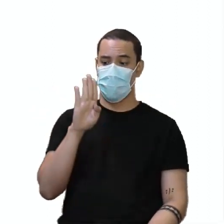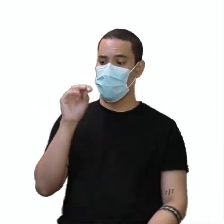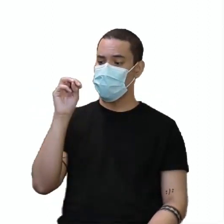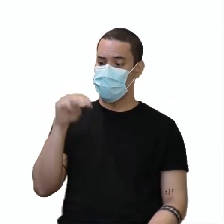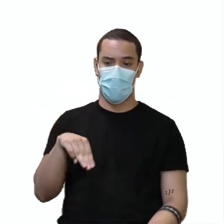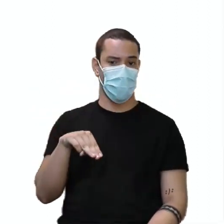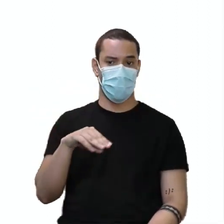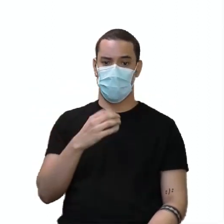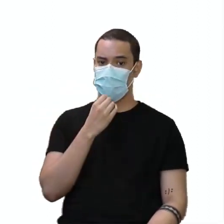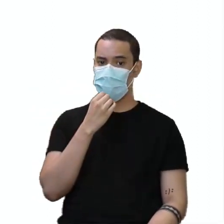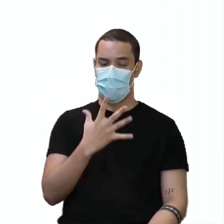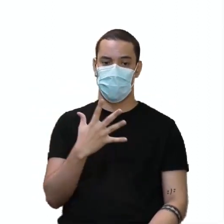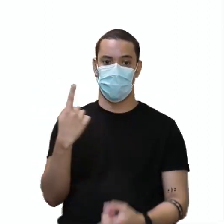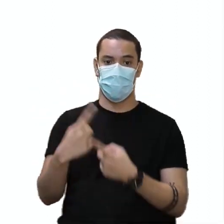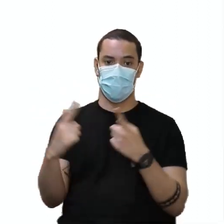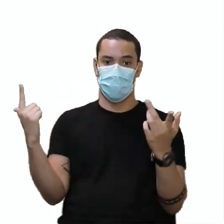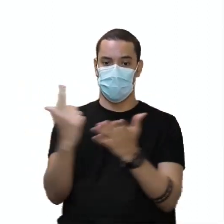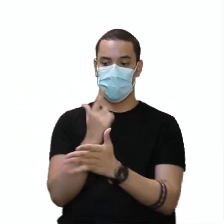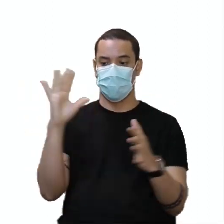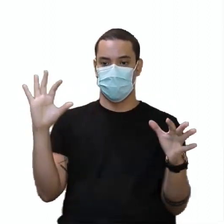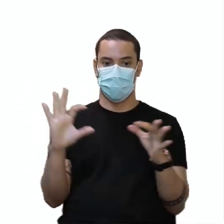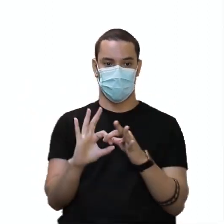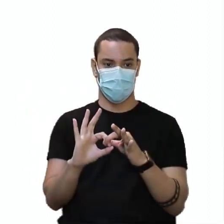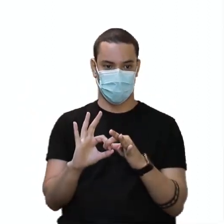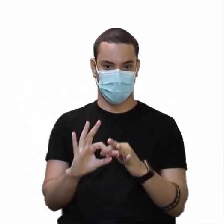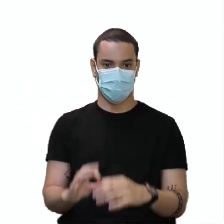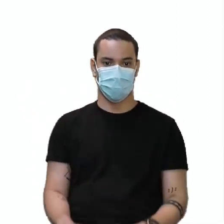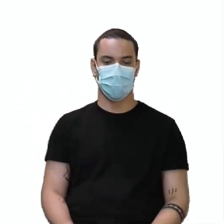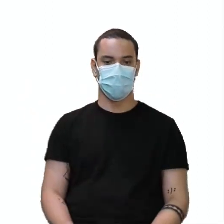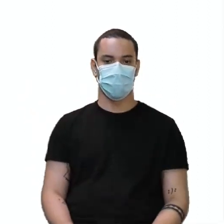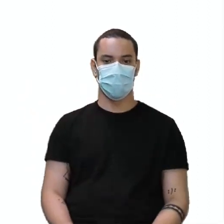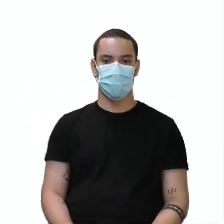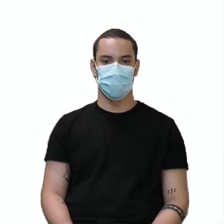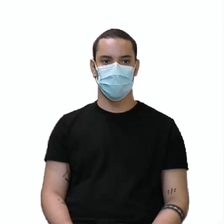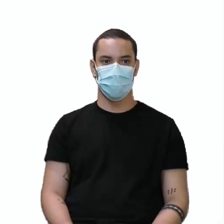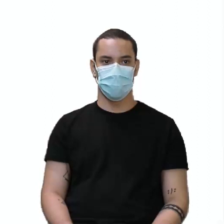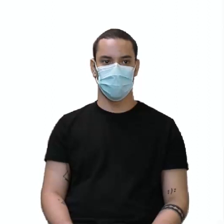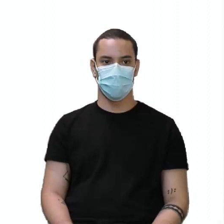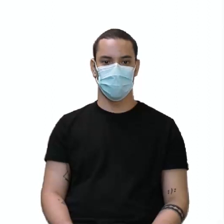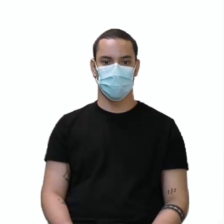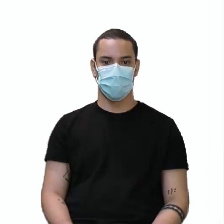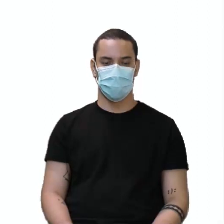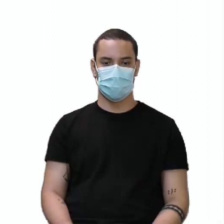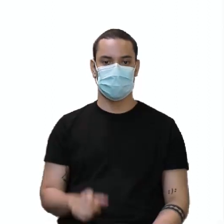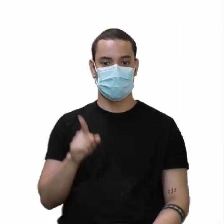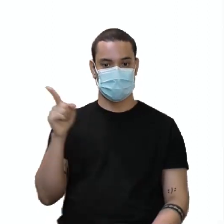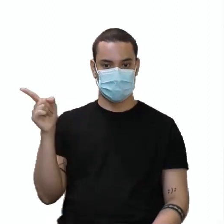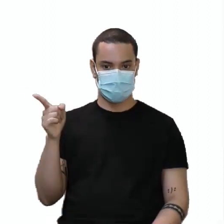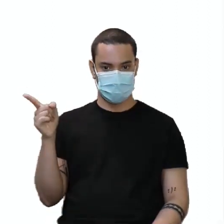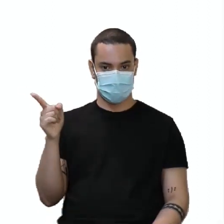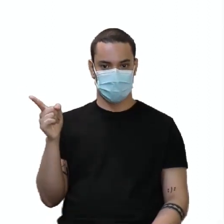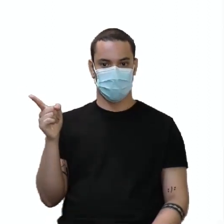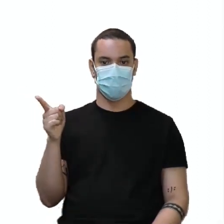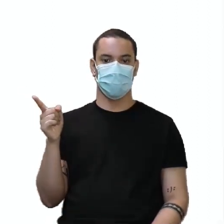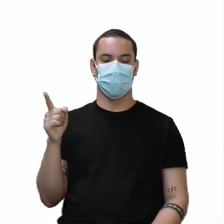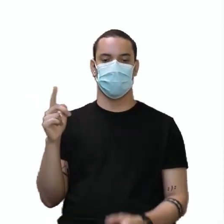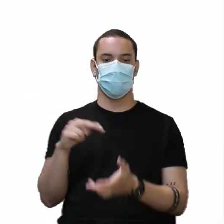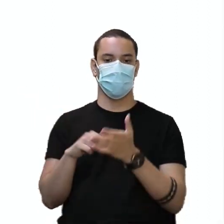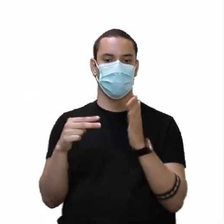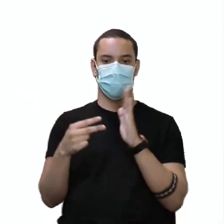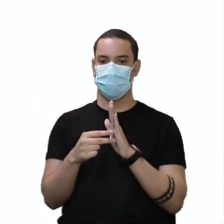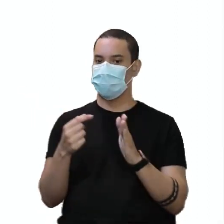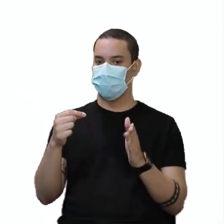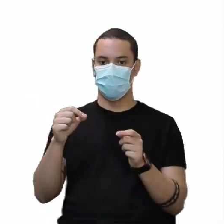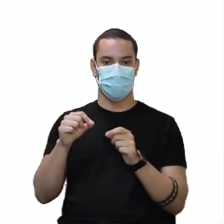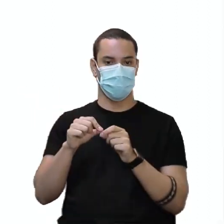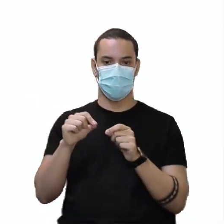está caracterizando a palavra livro. A good book about nights. Então, aqui essa palavra, eu não